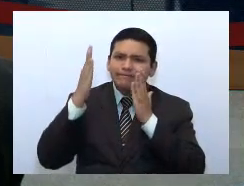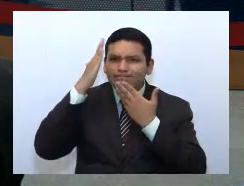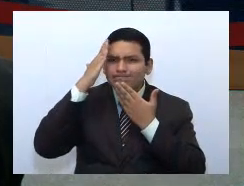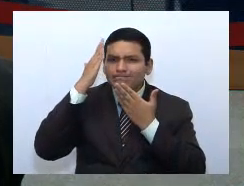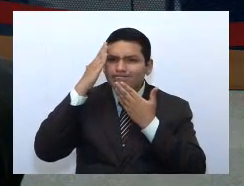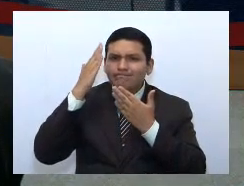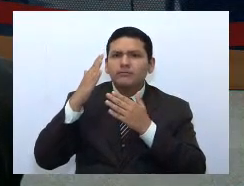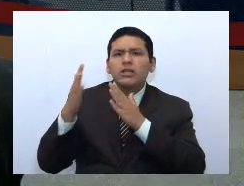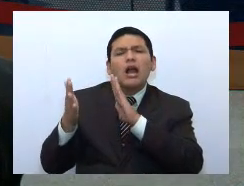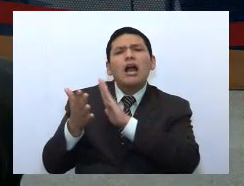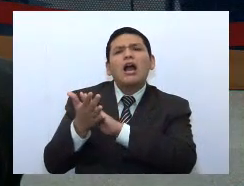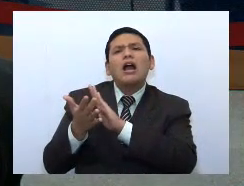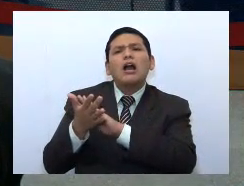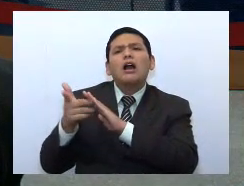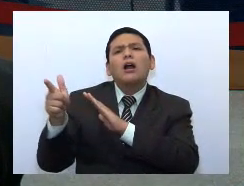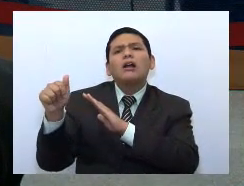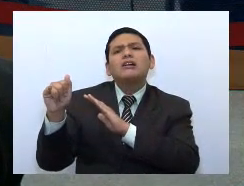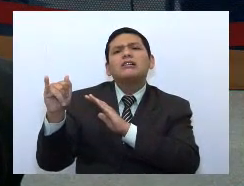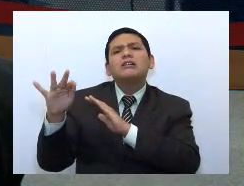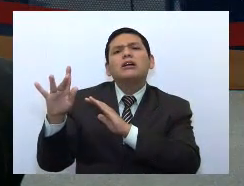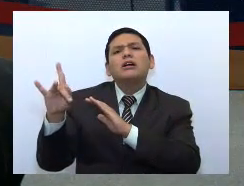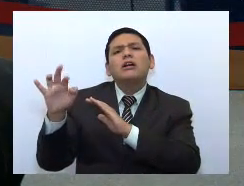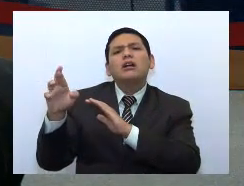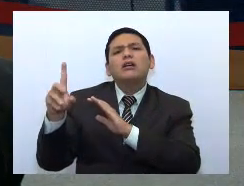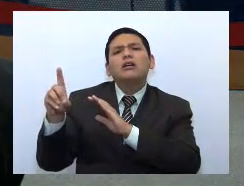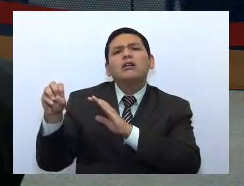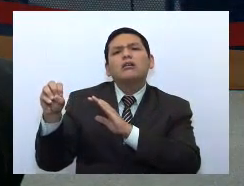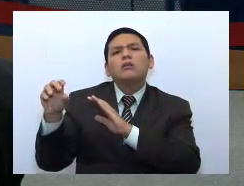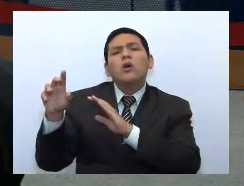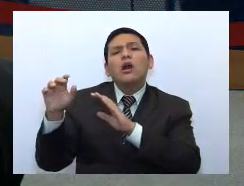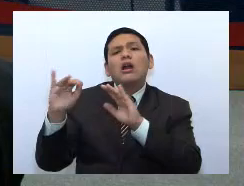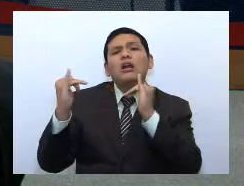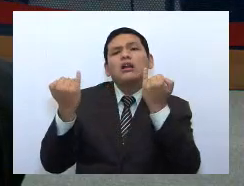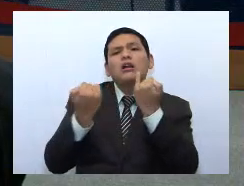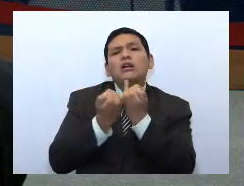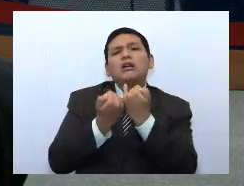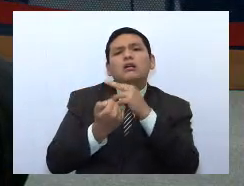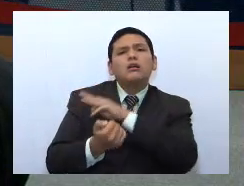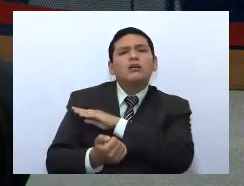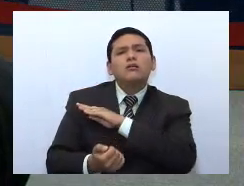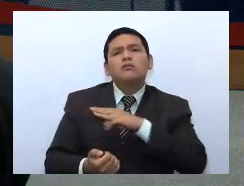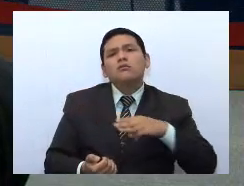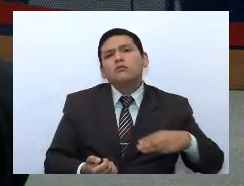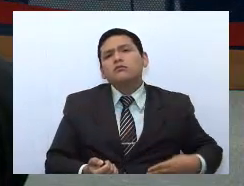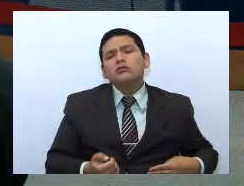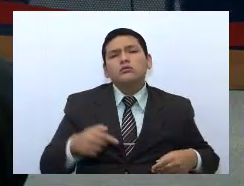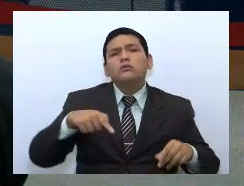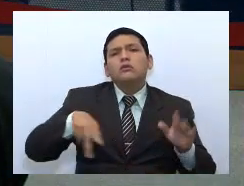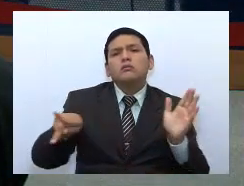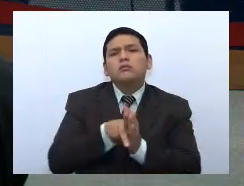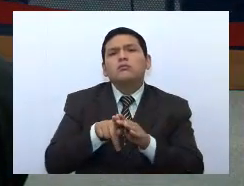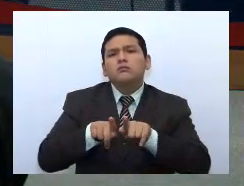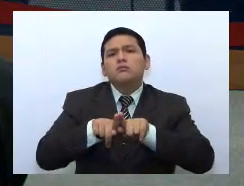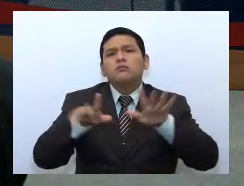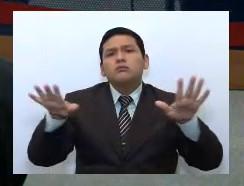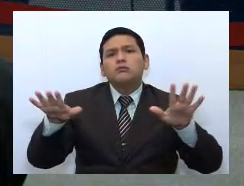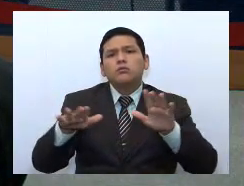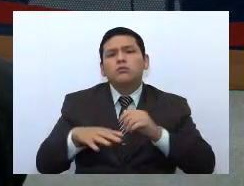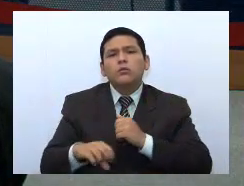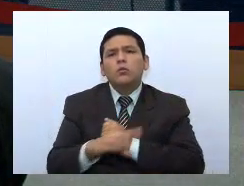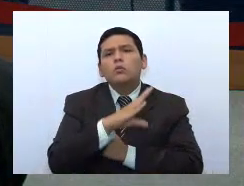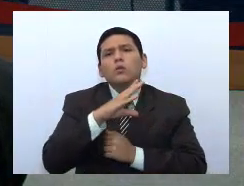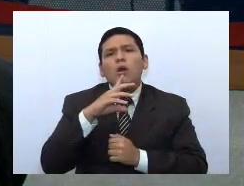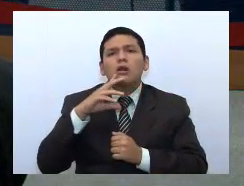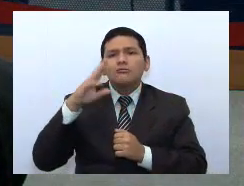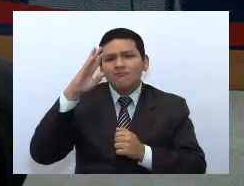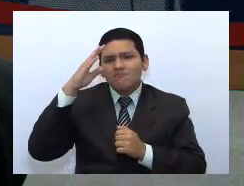algo muito importante pela frente, que é o novo prédio da Câmara Municipal, e eu acho que a pessoa mais apropriada para nos orientar aqui e nos esclarecer